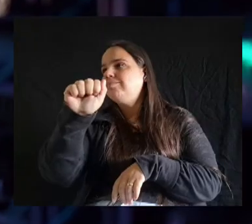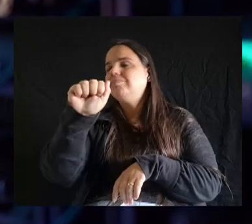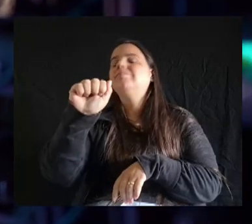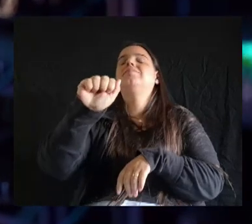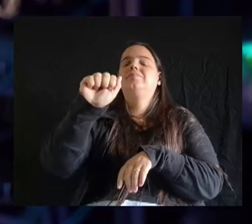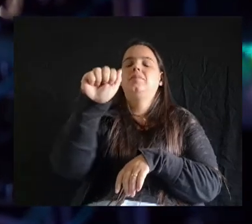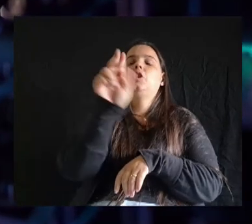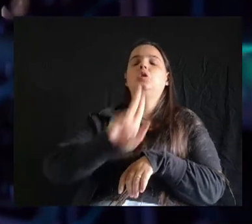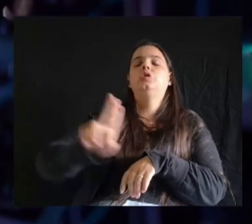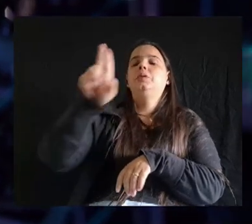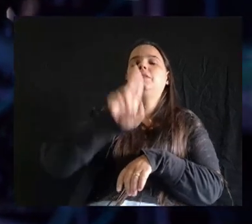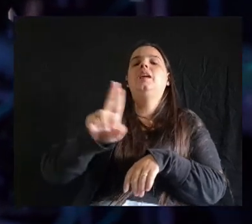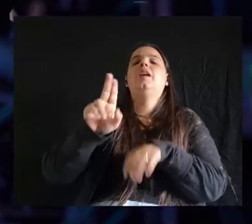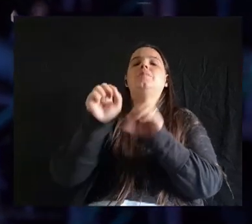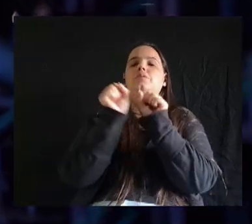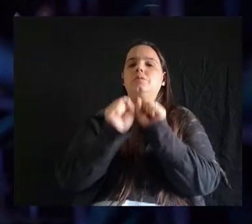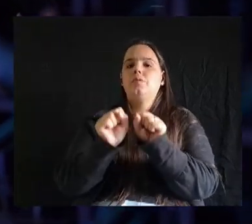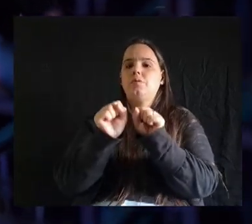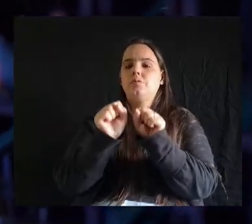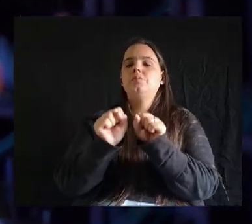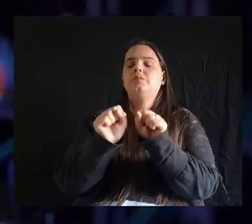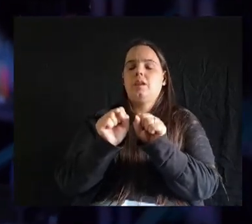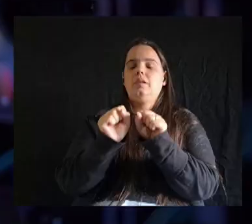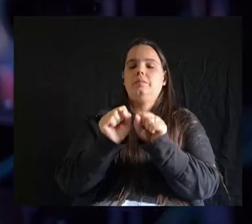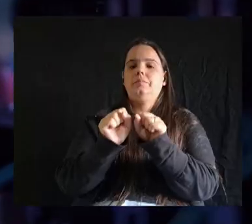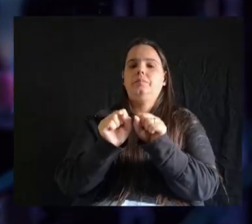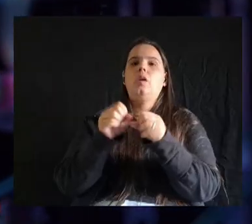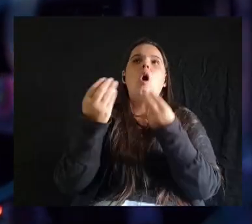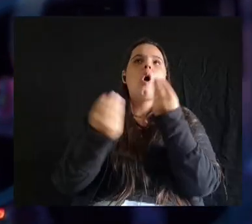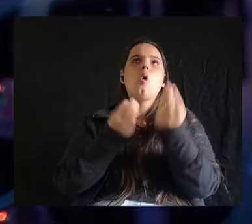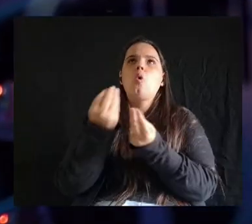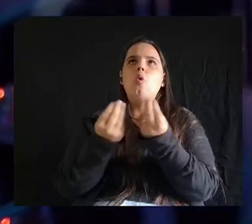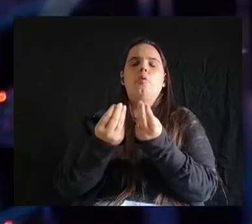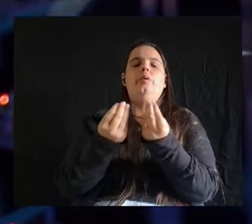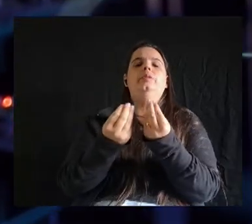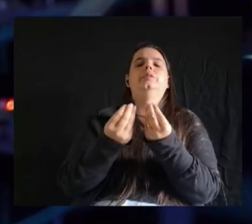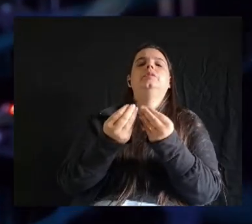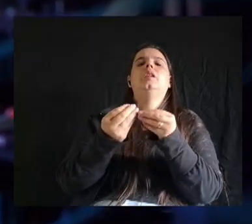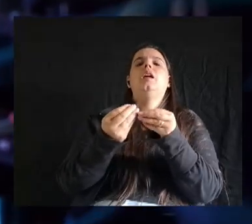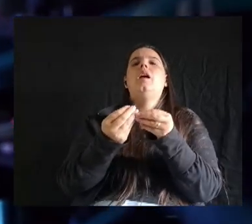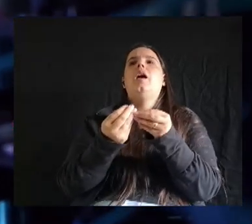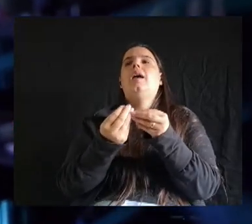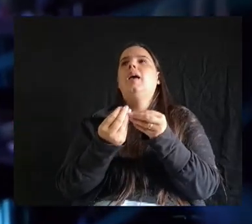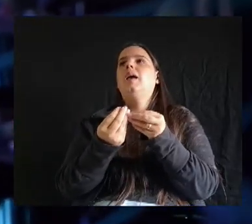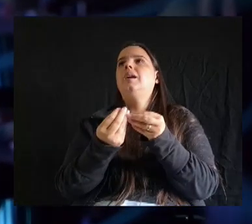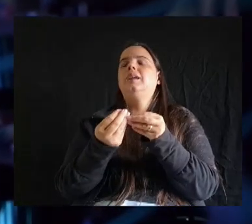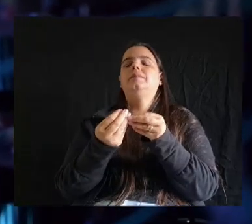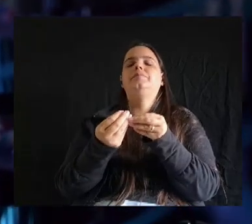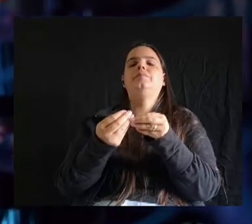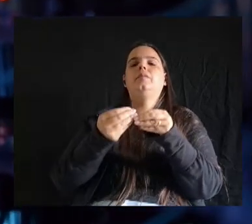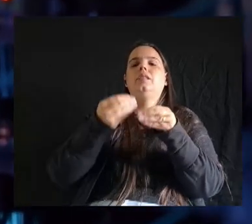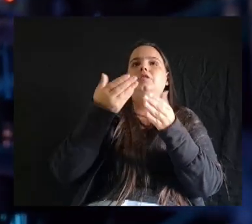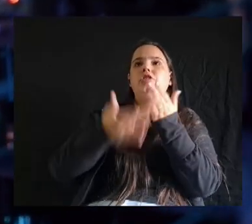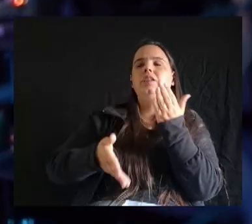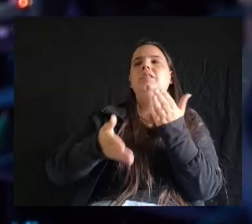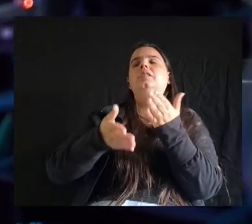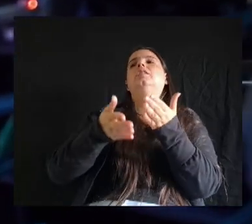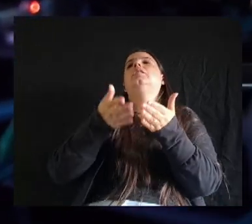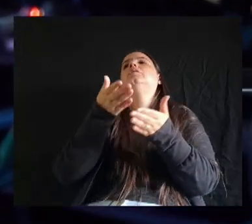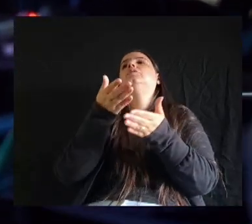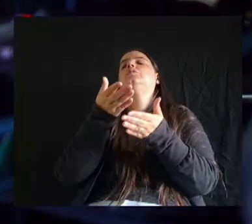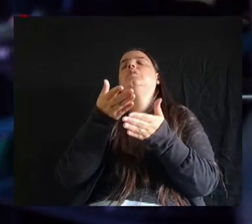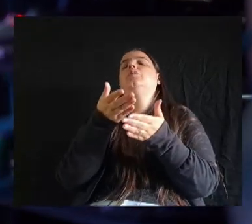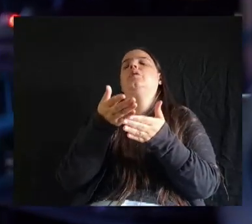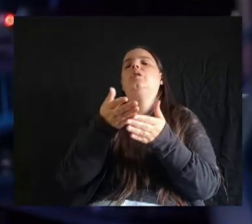melhorar o desempenho dos data centers. Como? Antevendo falhas, né, melhorando o controle desses